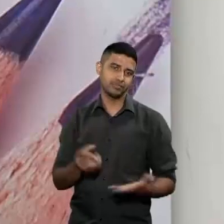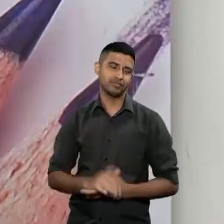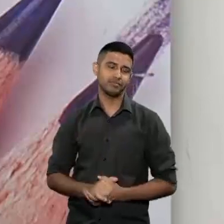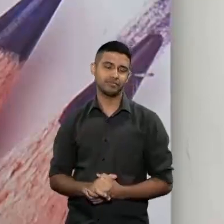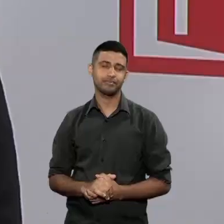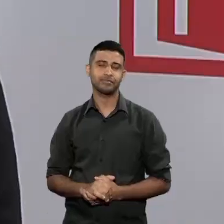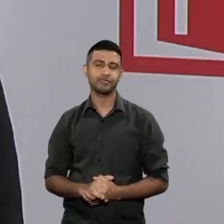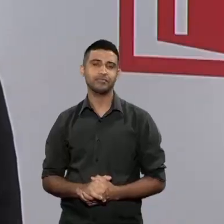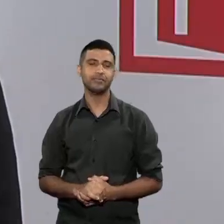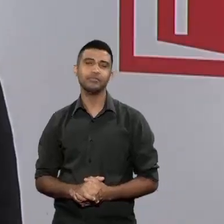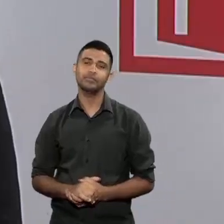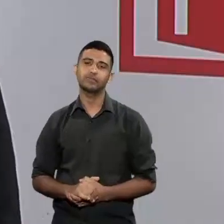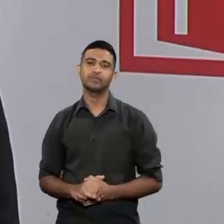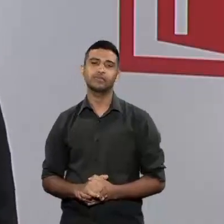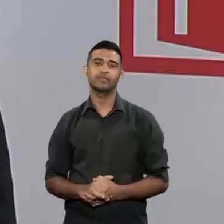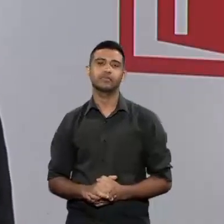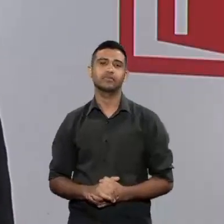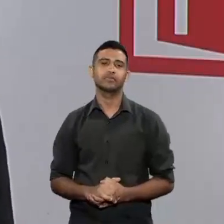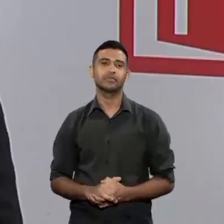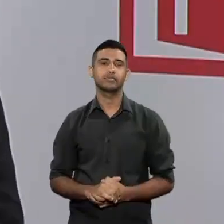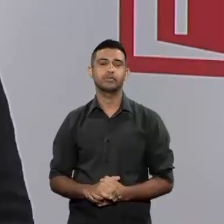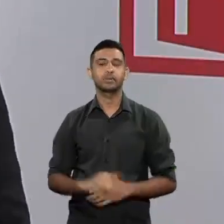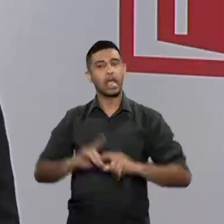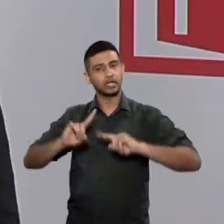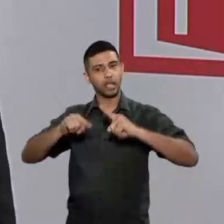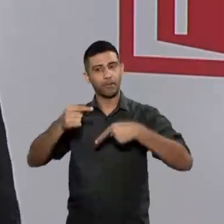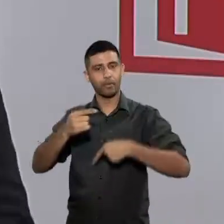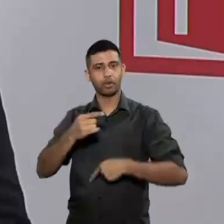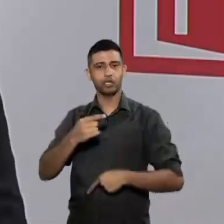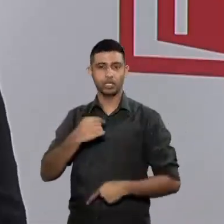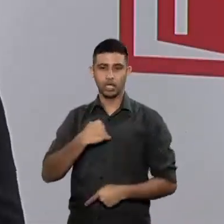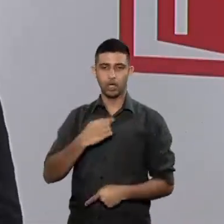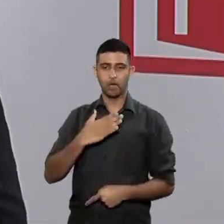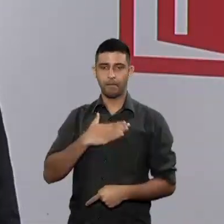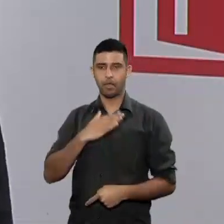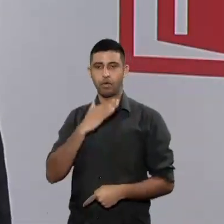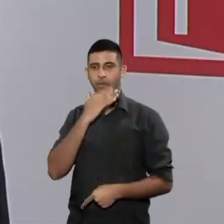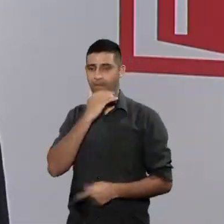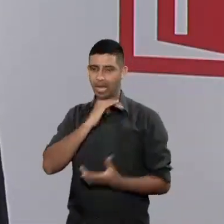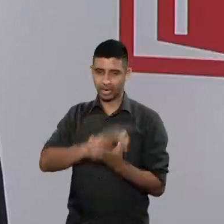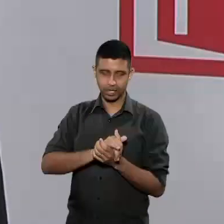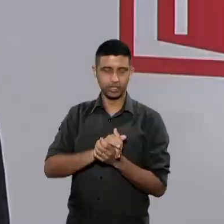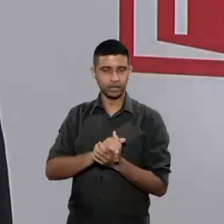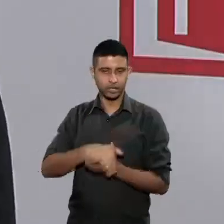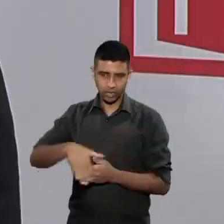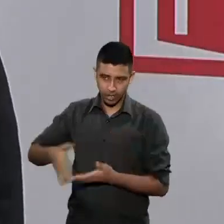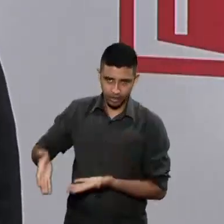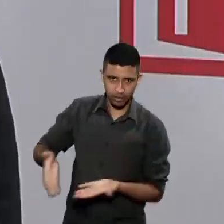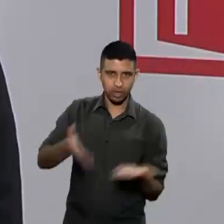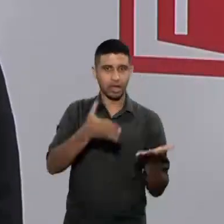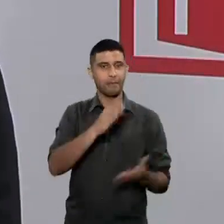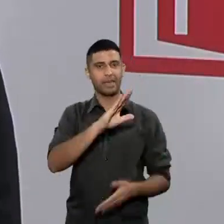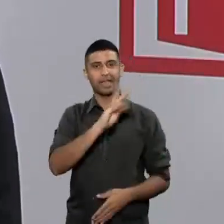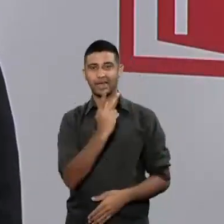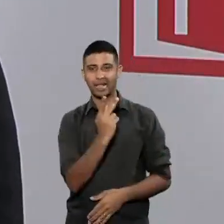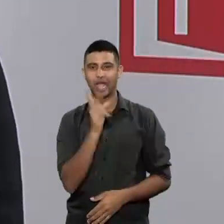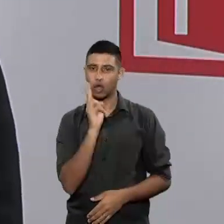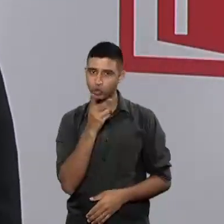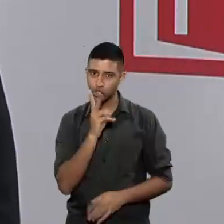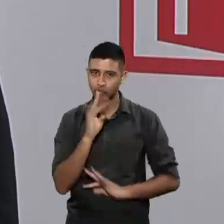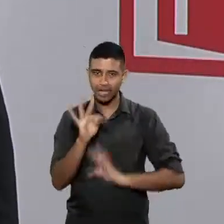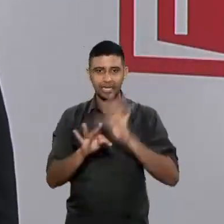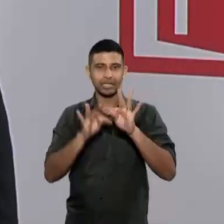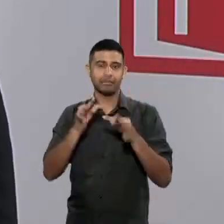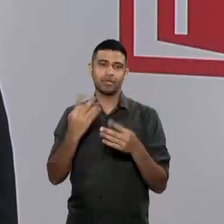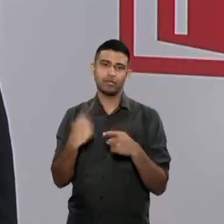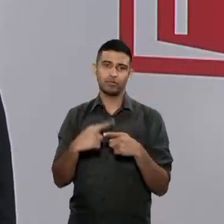E aí, depois disso, eu e meu esposo vamos levar para Belo Horizonte para dar prosseguimento a esse tratamento,